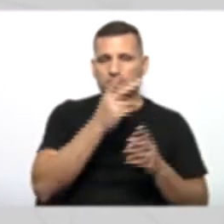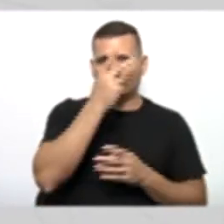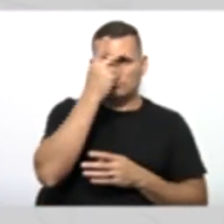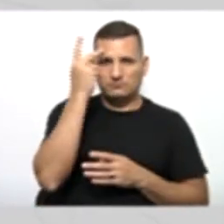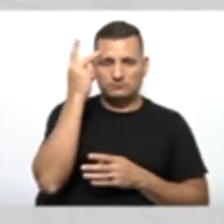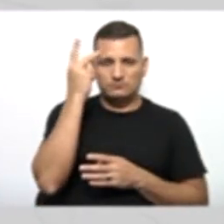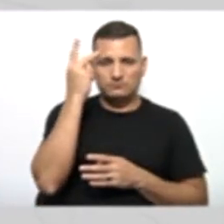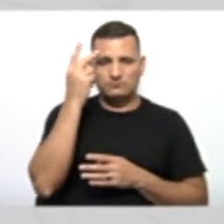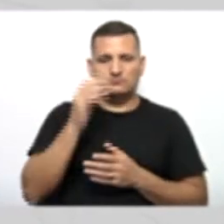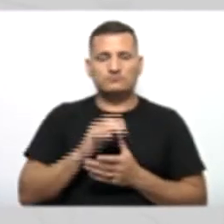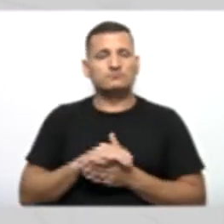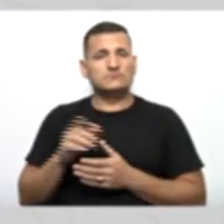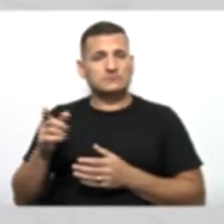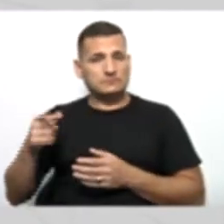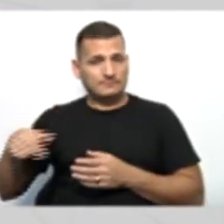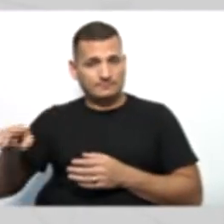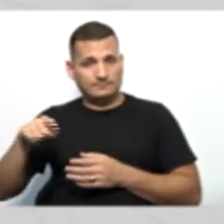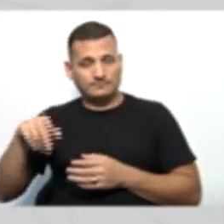essas pessoas